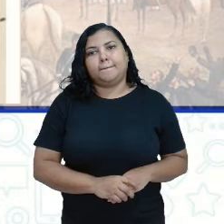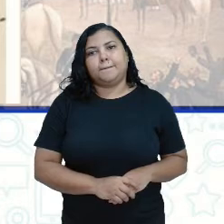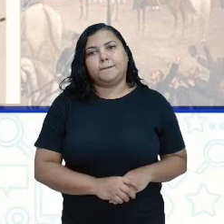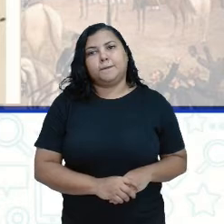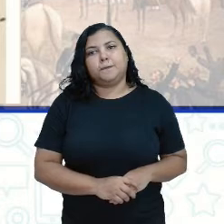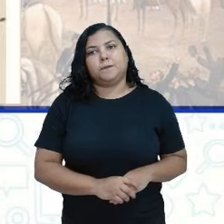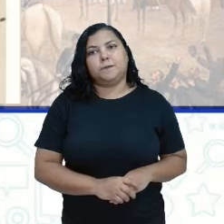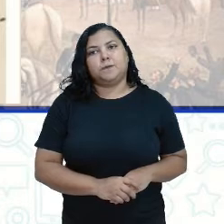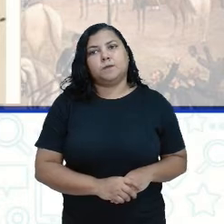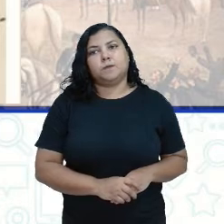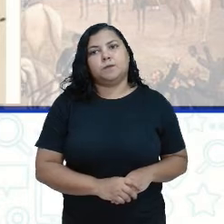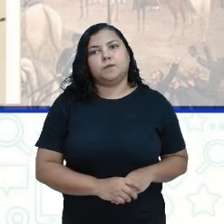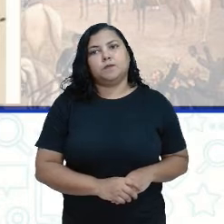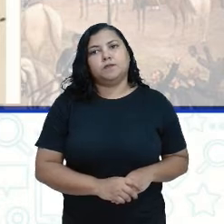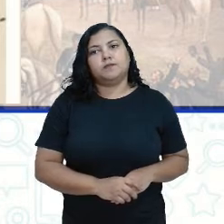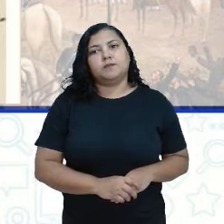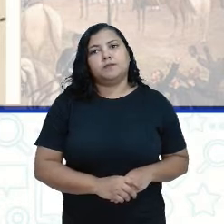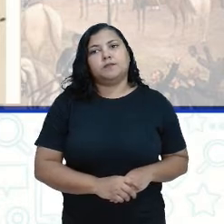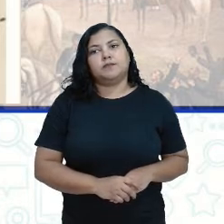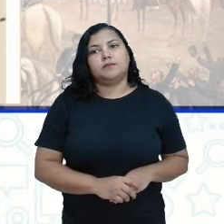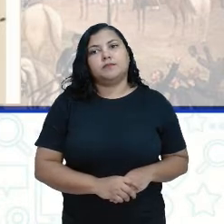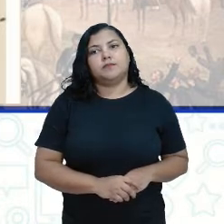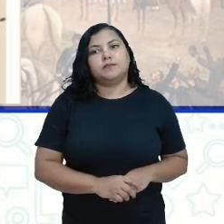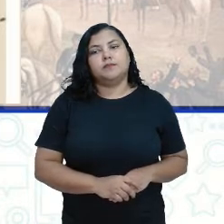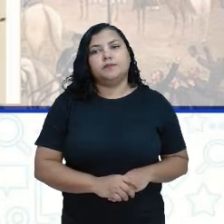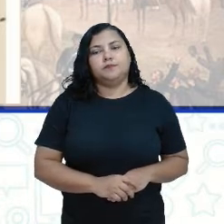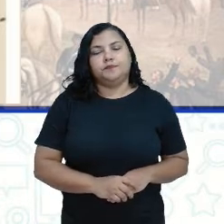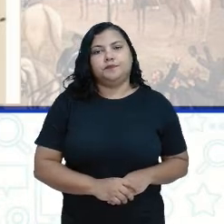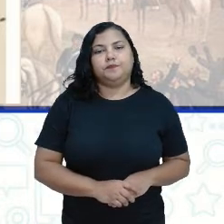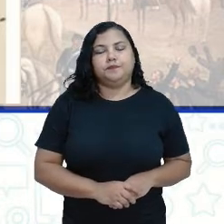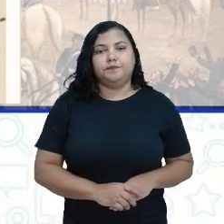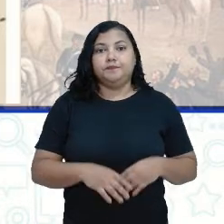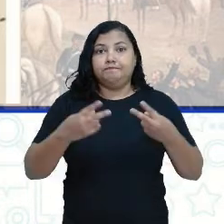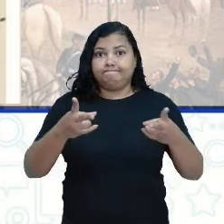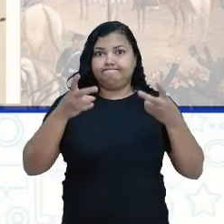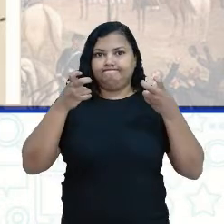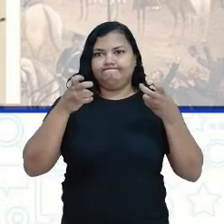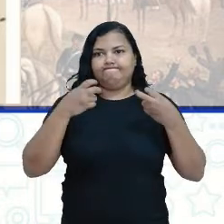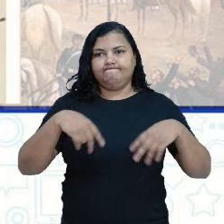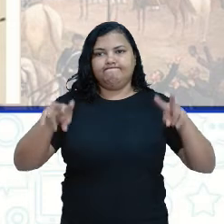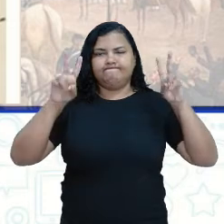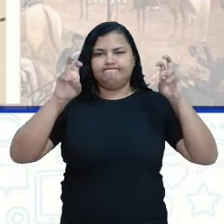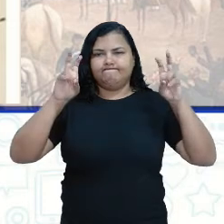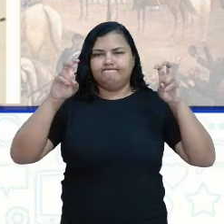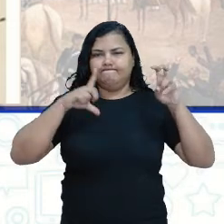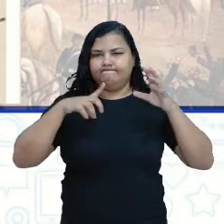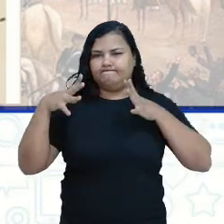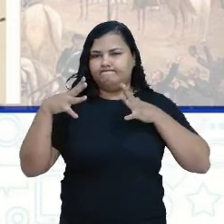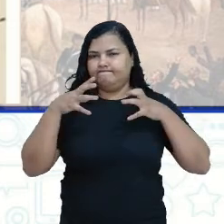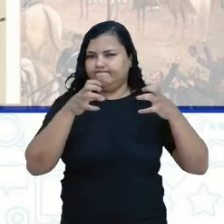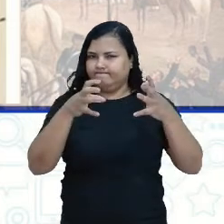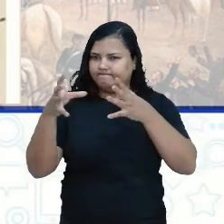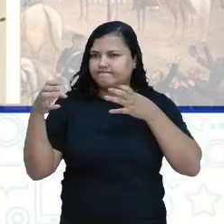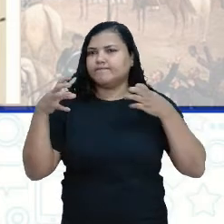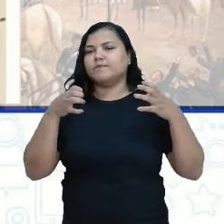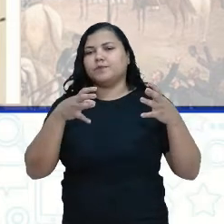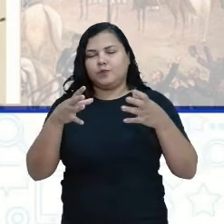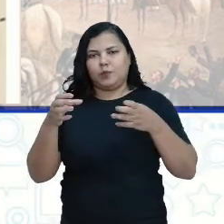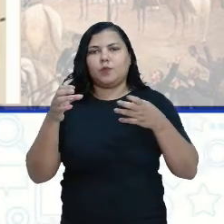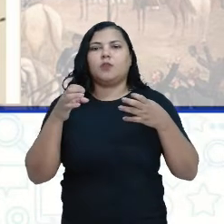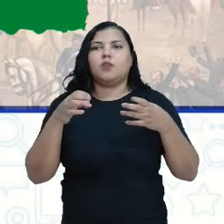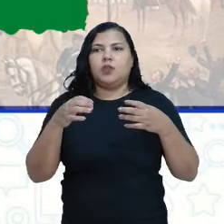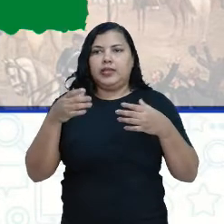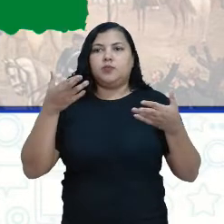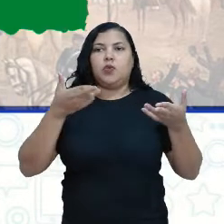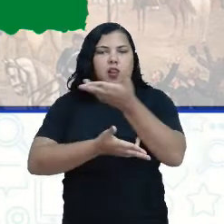Então, nesse sentido, né, a gente vê que essas questões elas geraram um certo conflito aí, né, de